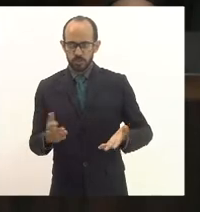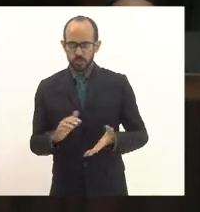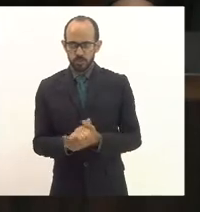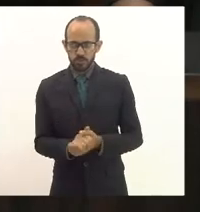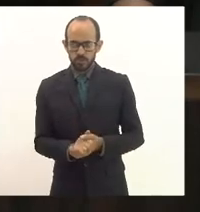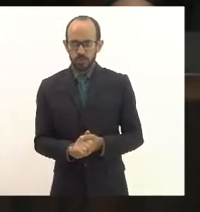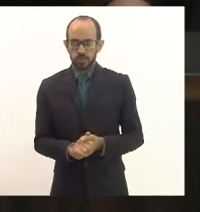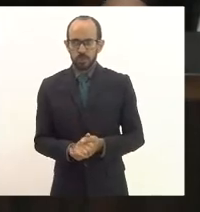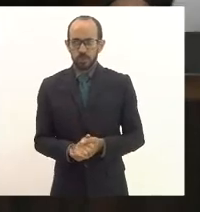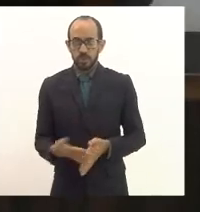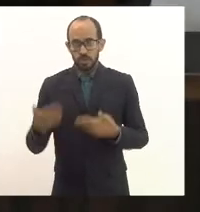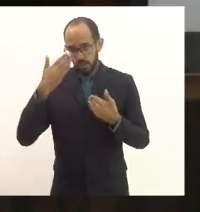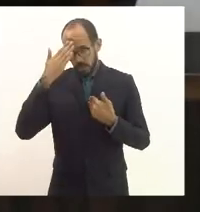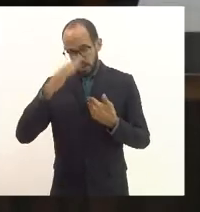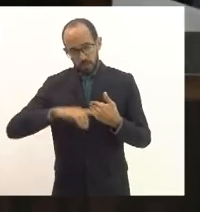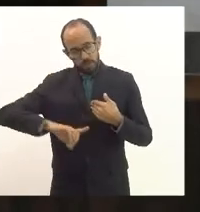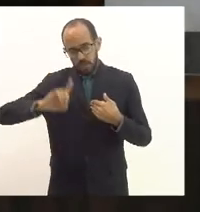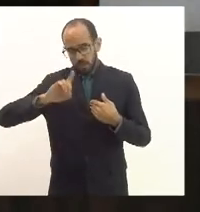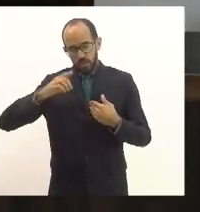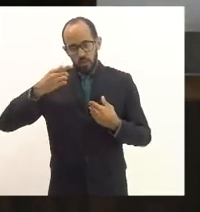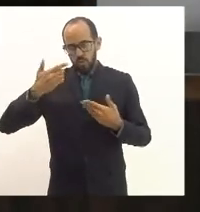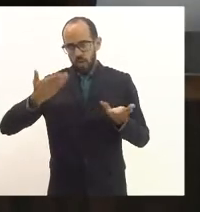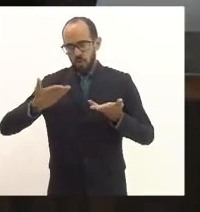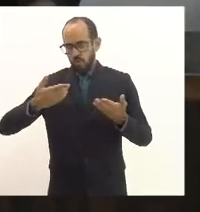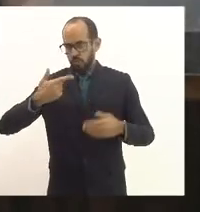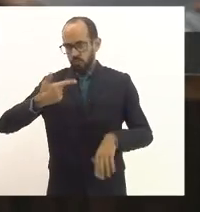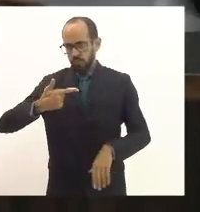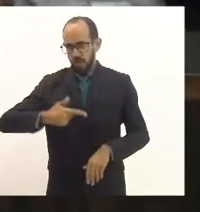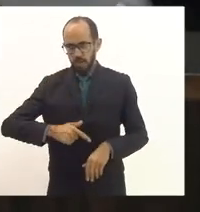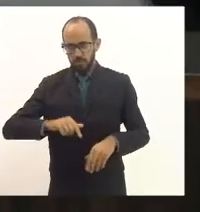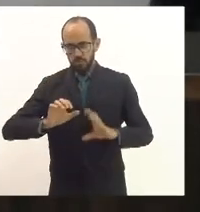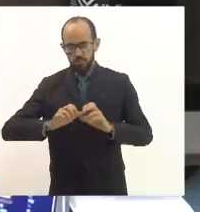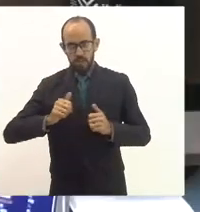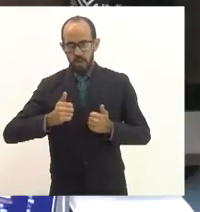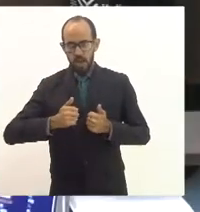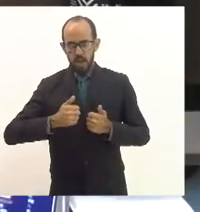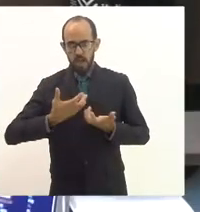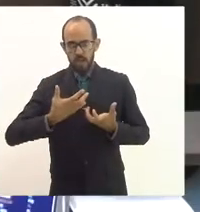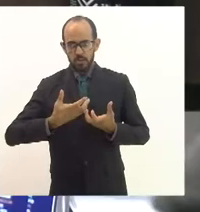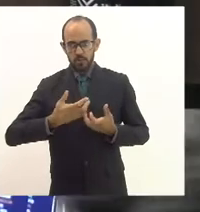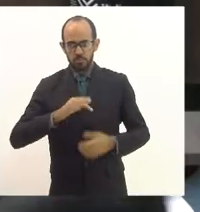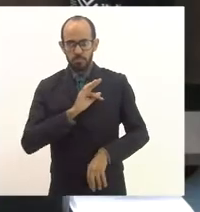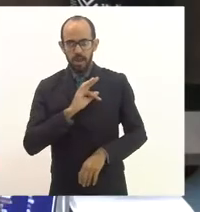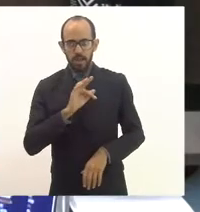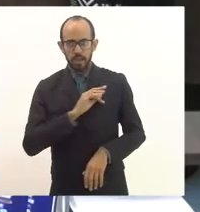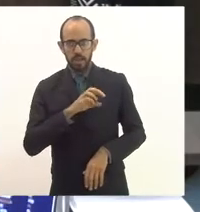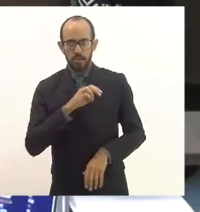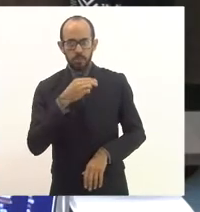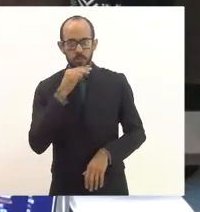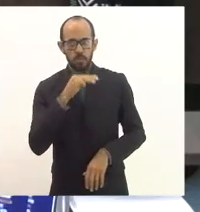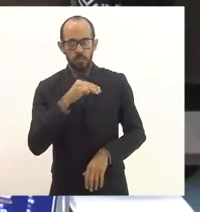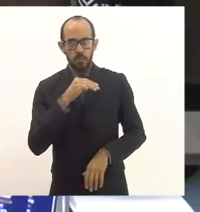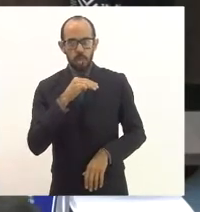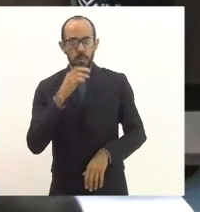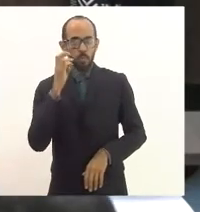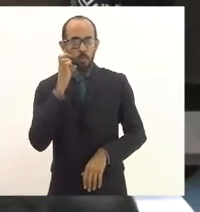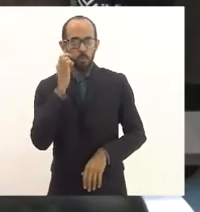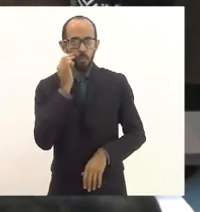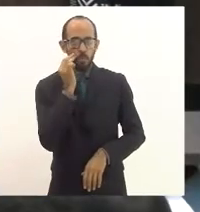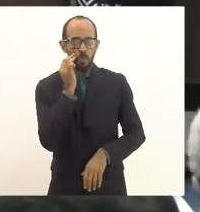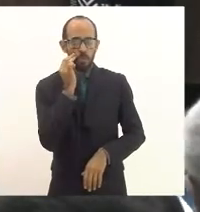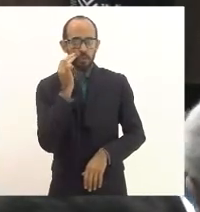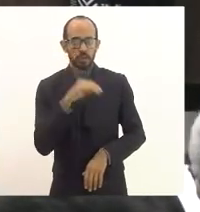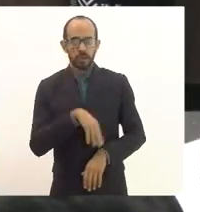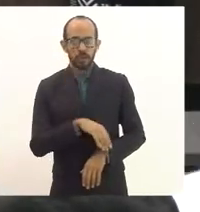que, graças a Deus, não existe mais. Para coautoria, deputada Marta, deputada Mônica, deputado Luiz Paulo,